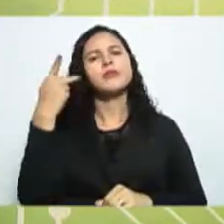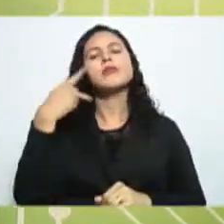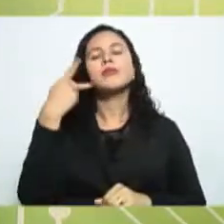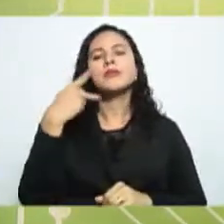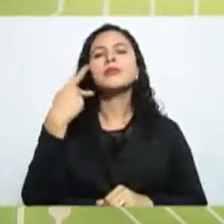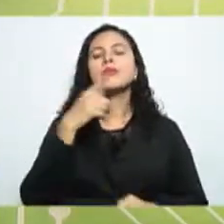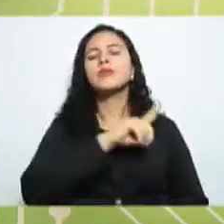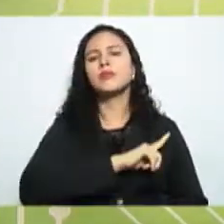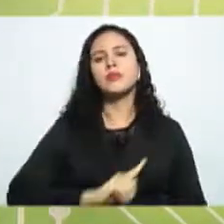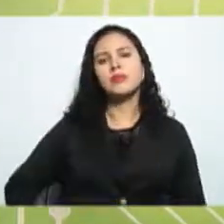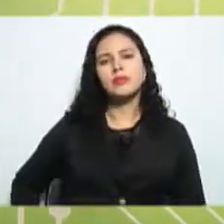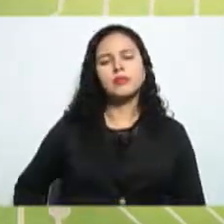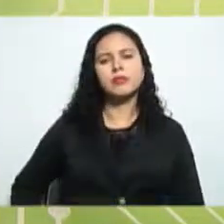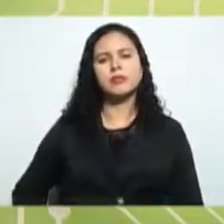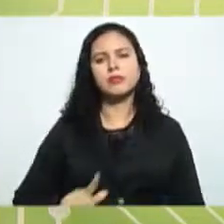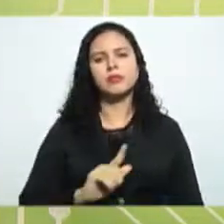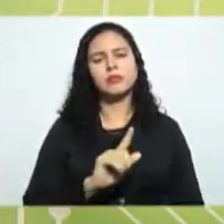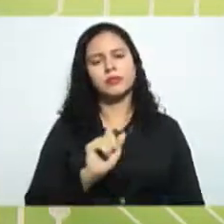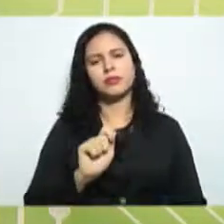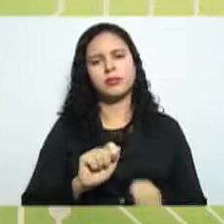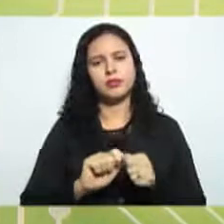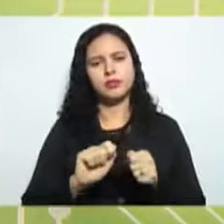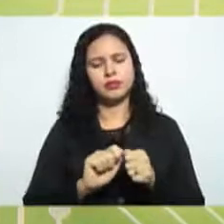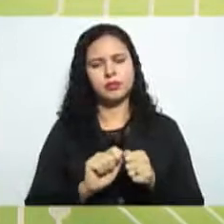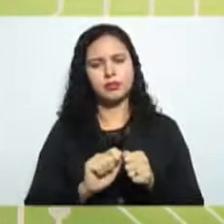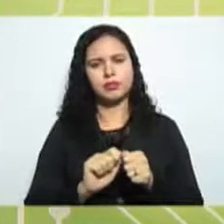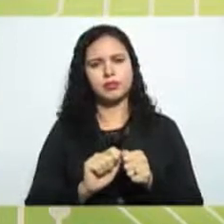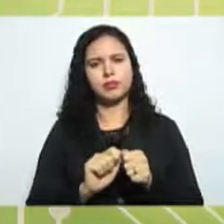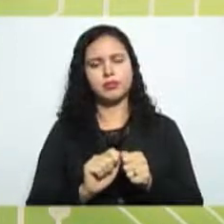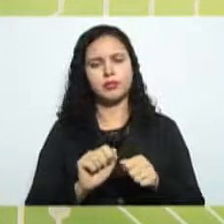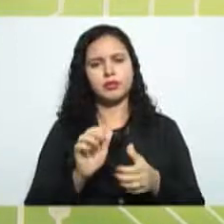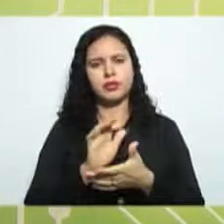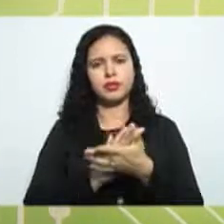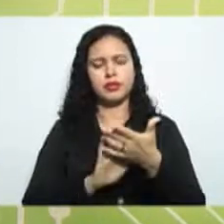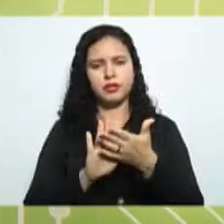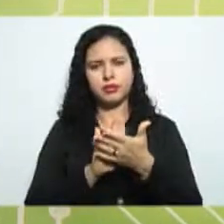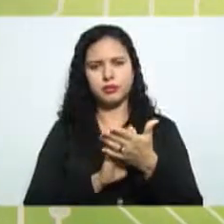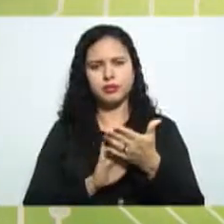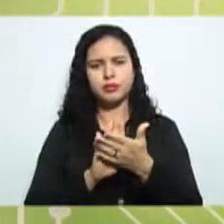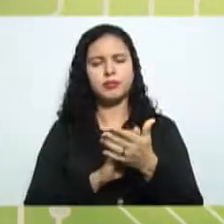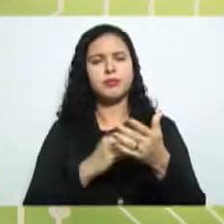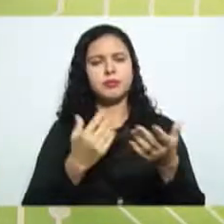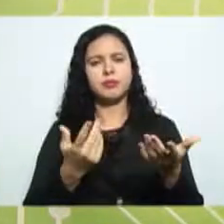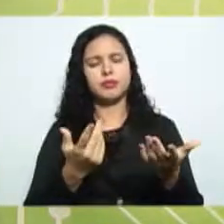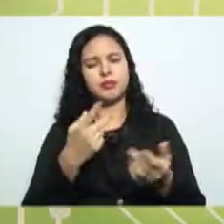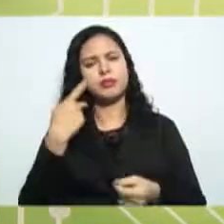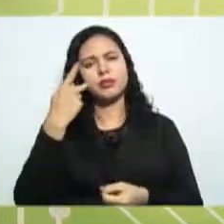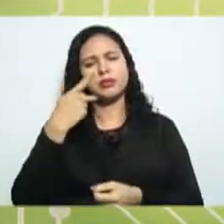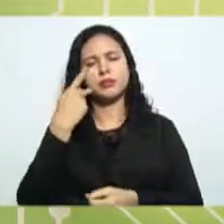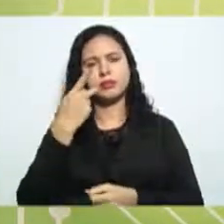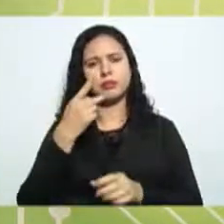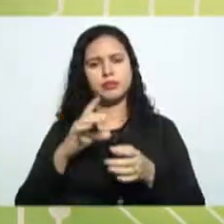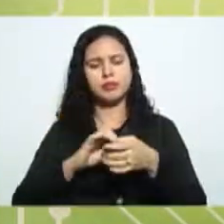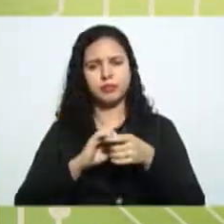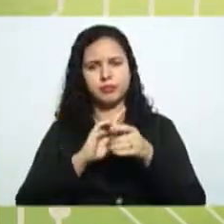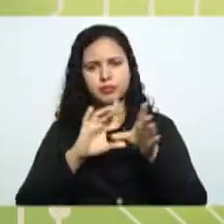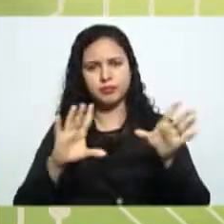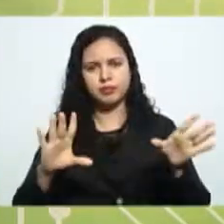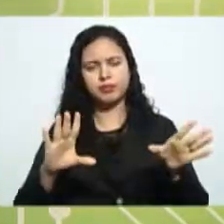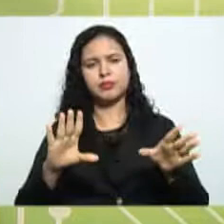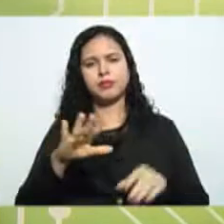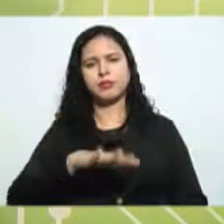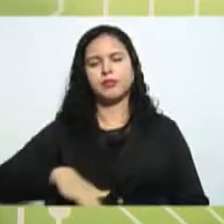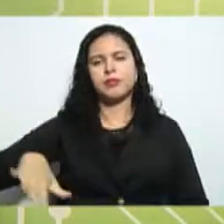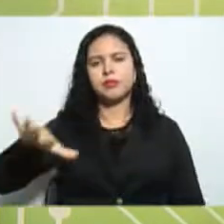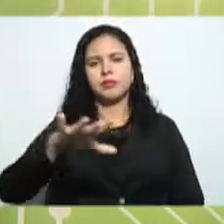fazer, que é quando o governo decide se ausentar um pouco mais da atividade econômica, e aí essa política vai ficando cada vez mais liberal, quando o